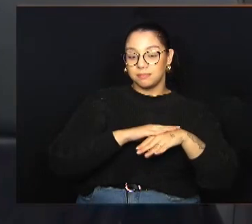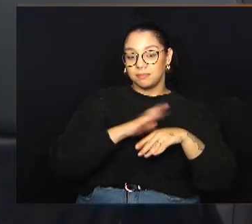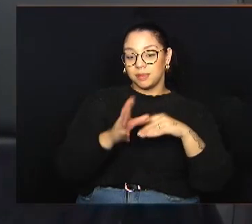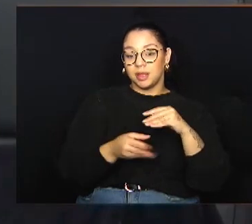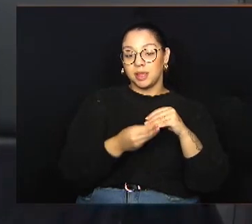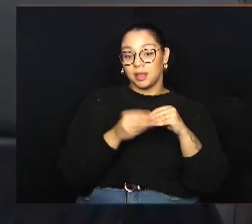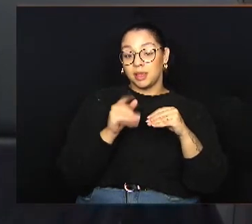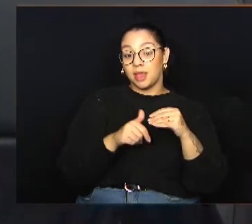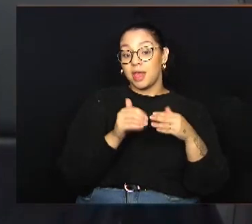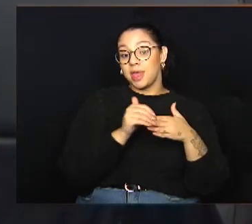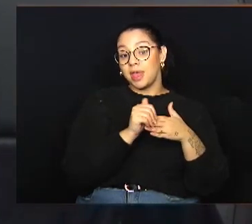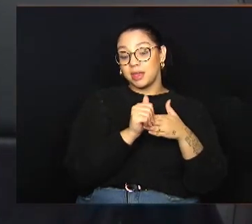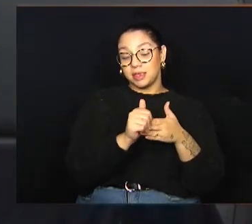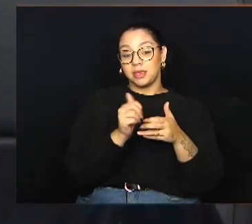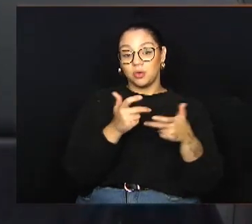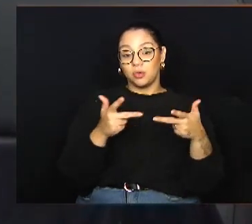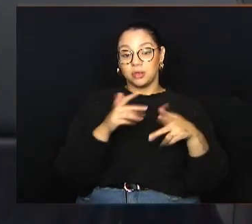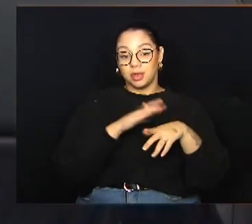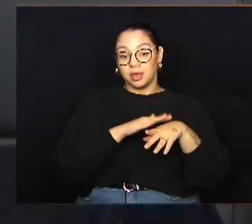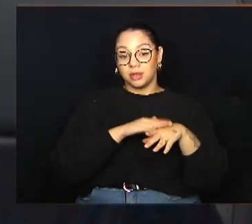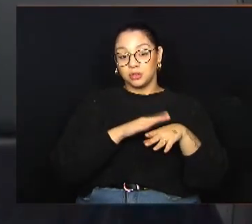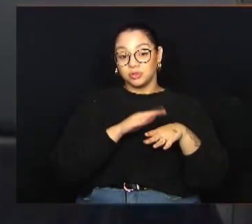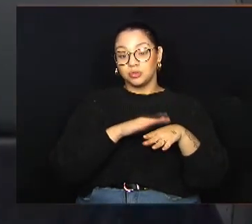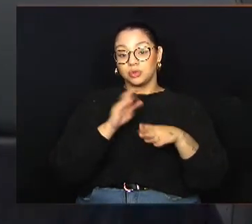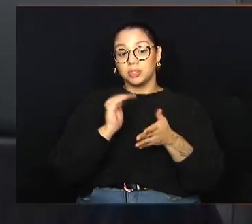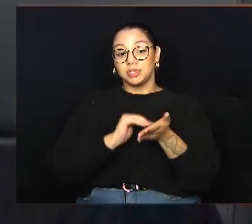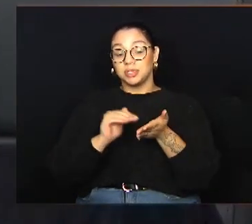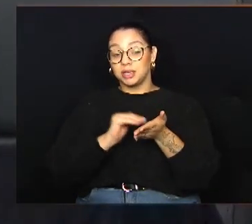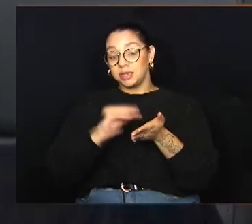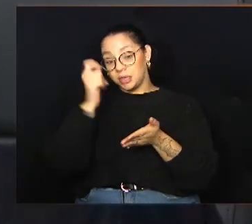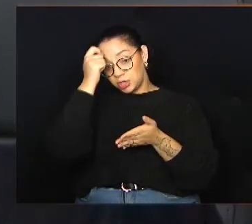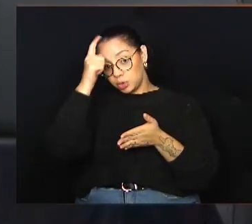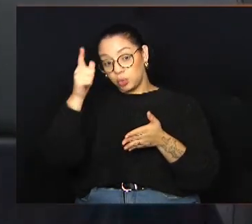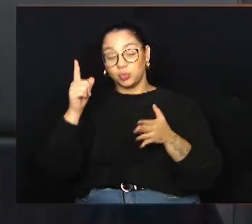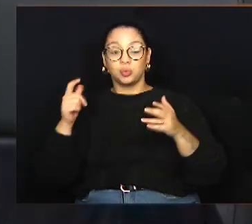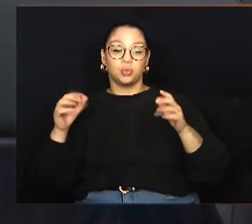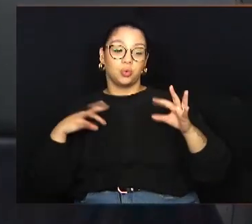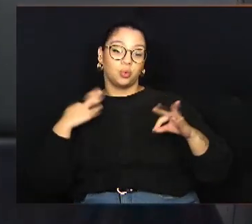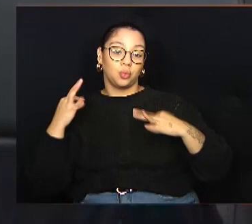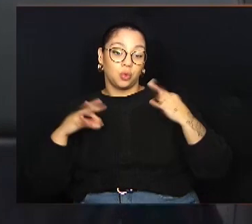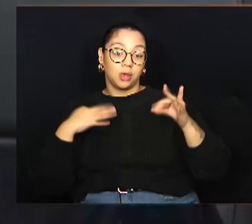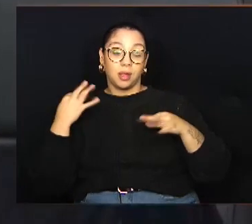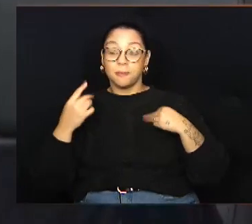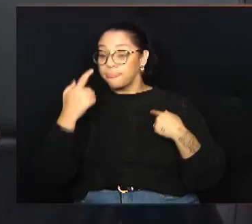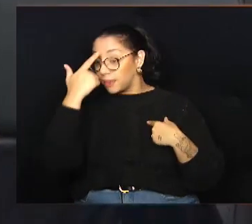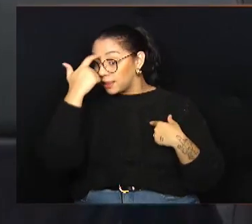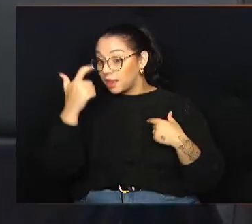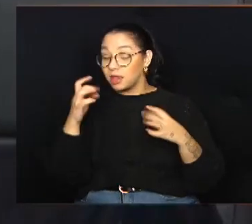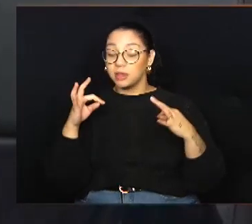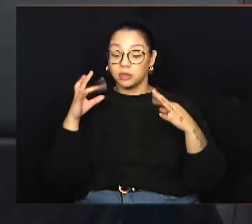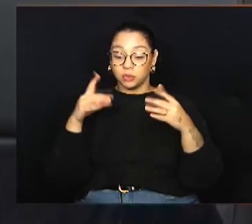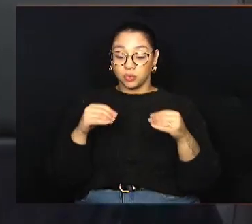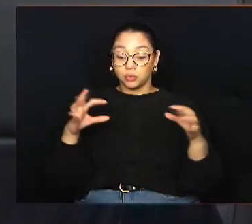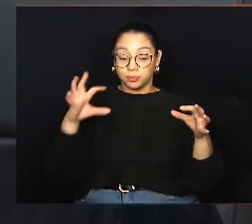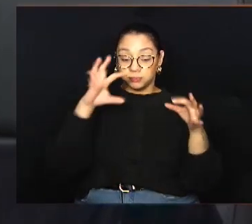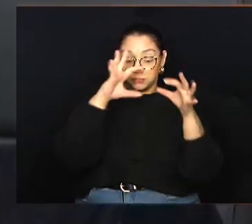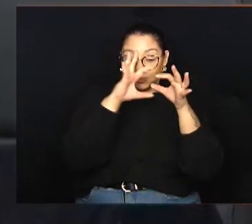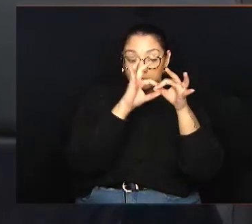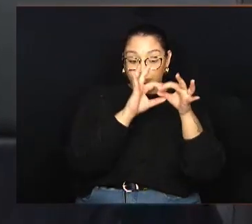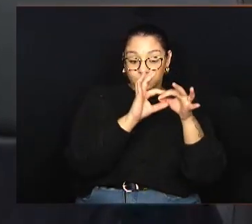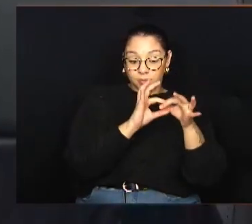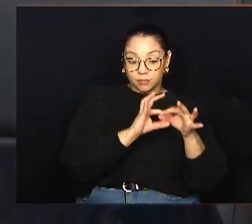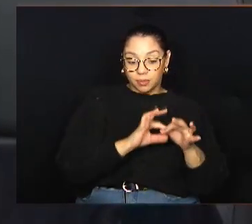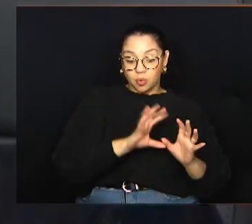guia das ações da Secretaria de Cultura e Turismo como um todo, assim. A ideia é que as ações todas estejam dialogando com o plano. O plano ele é